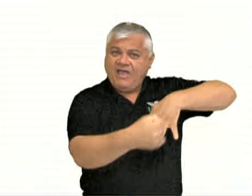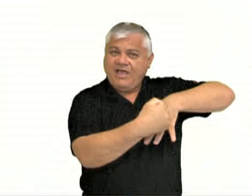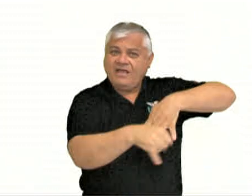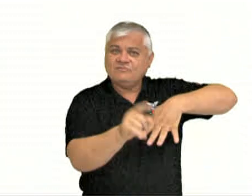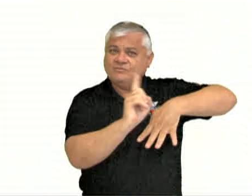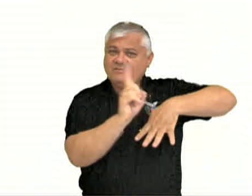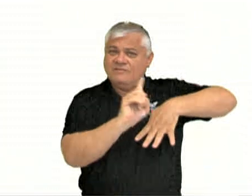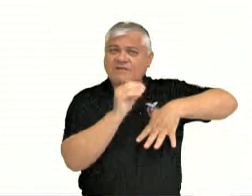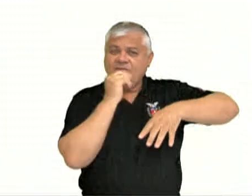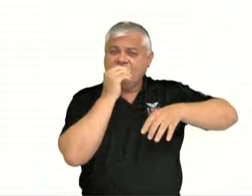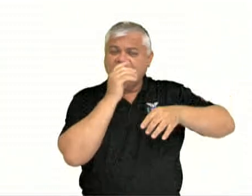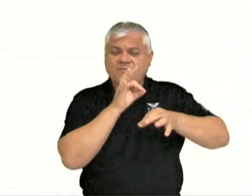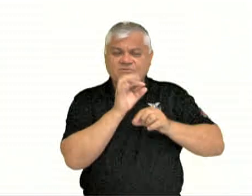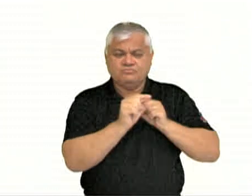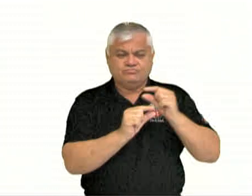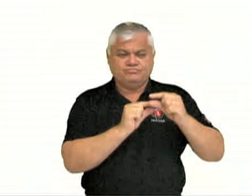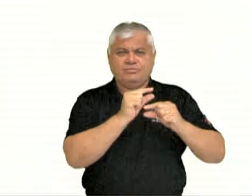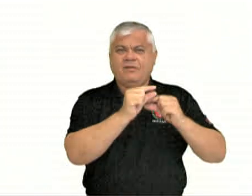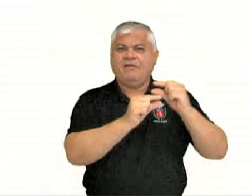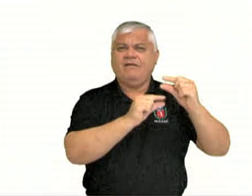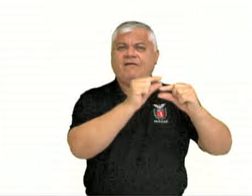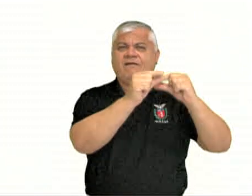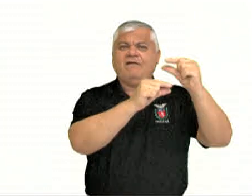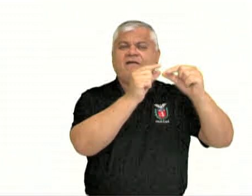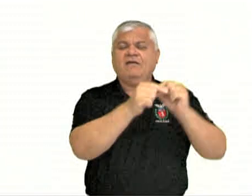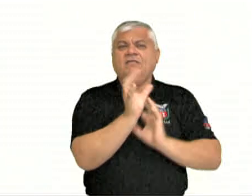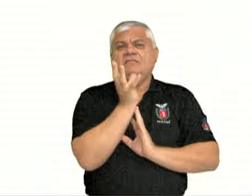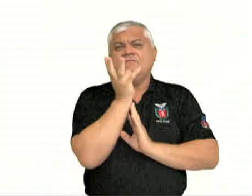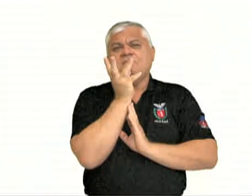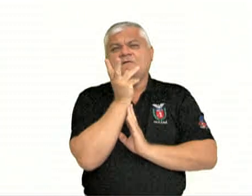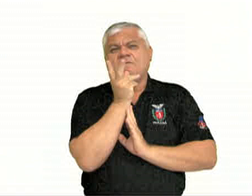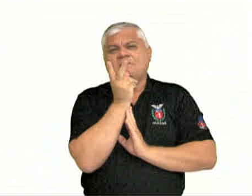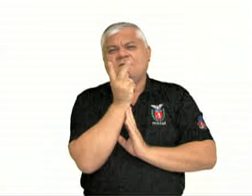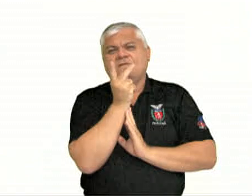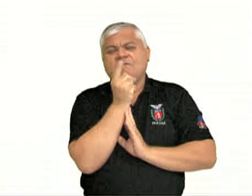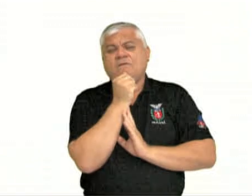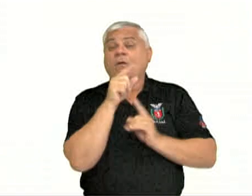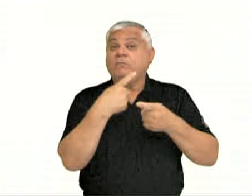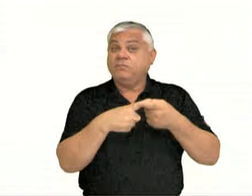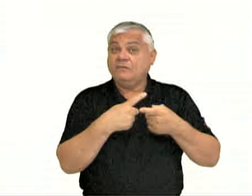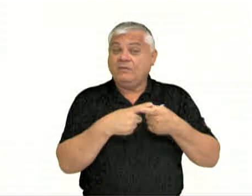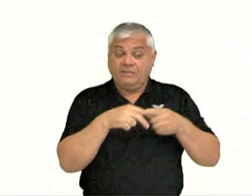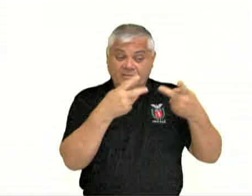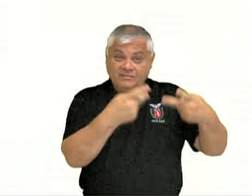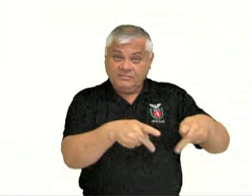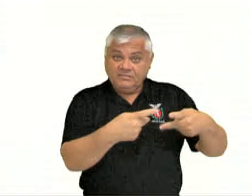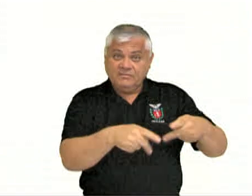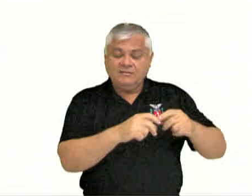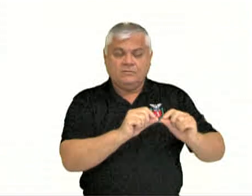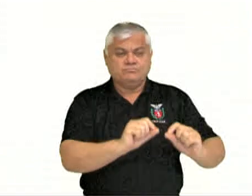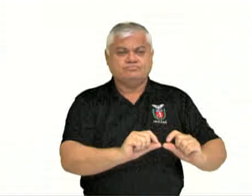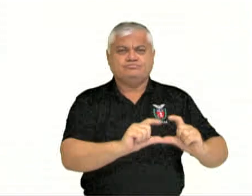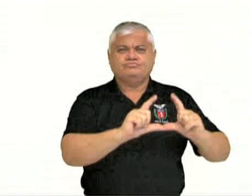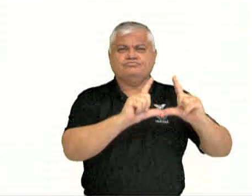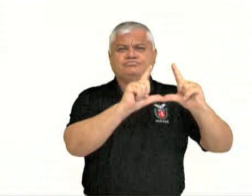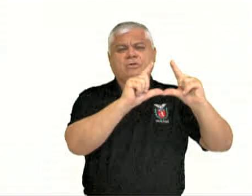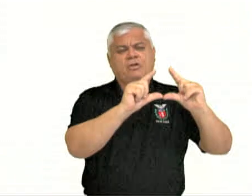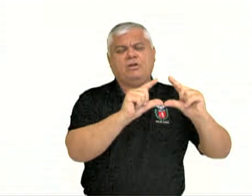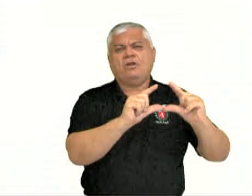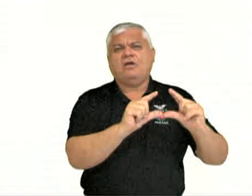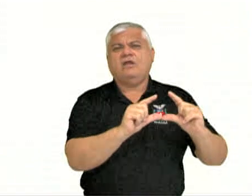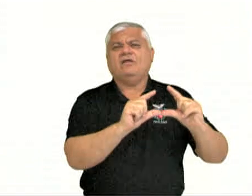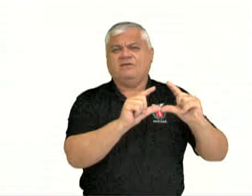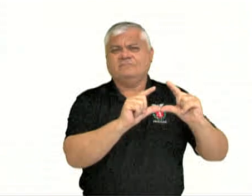difusão célula a célula. E esse transporte é muito lento. E essa lentidão faz com que o tamanho da planta seja um